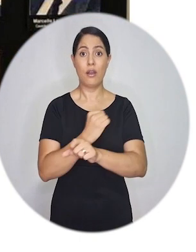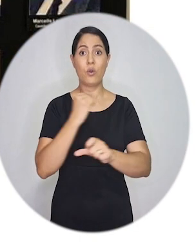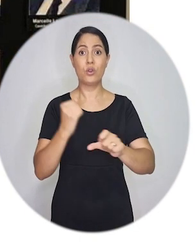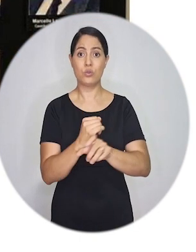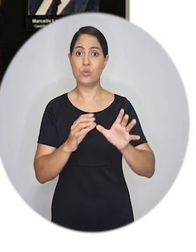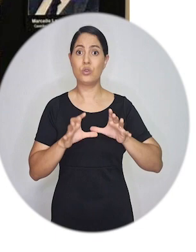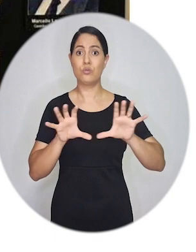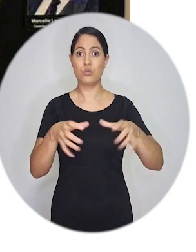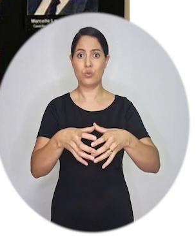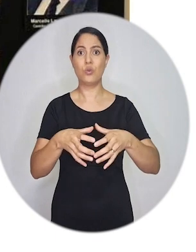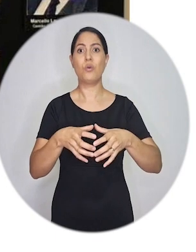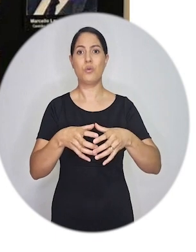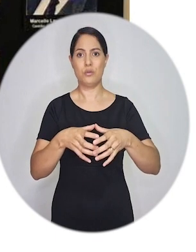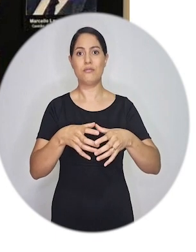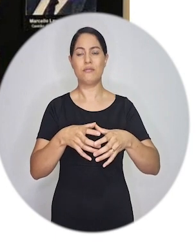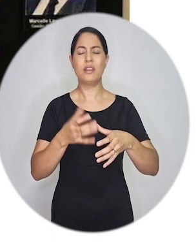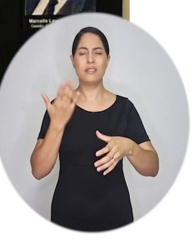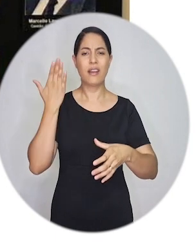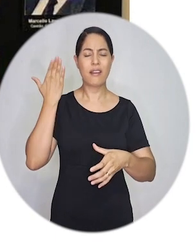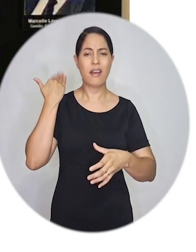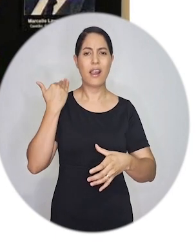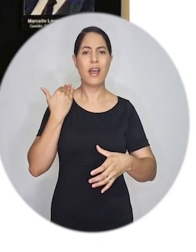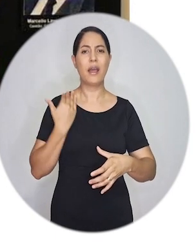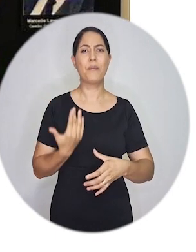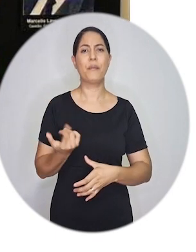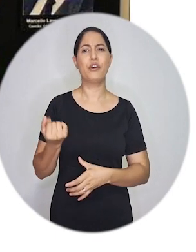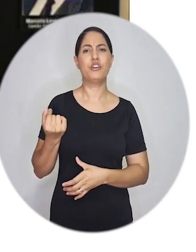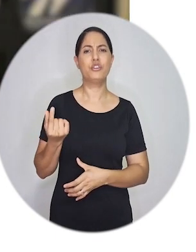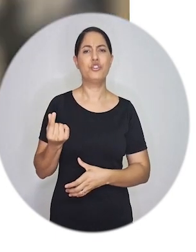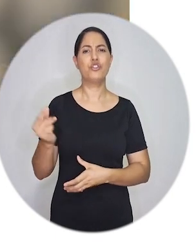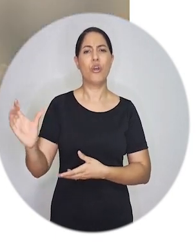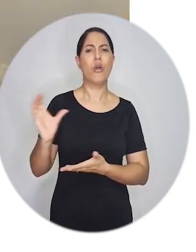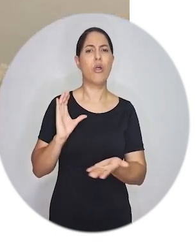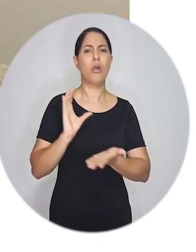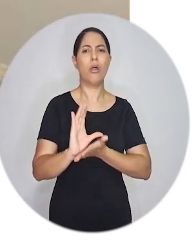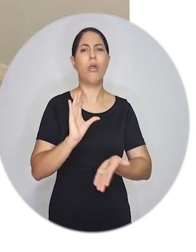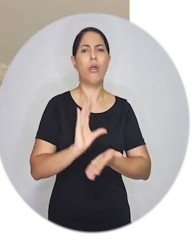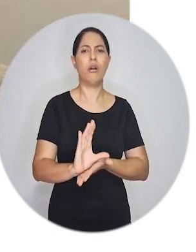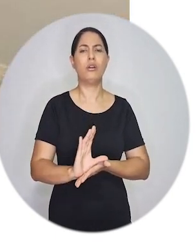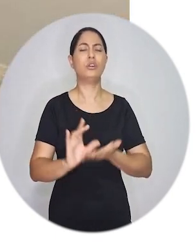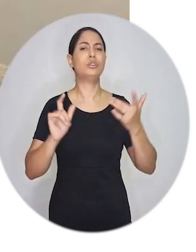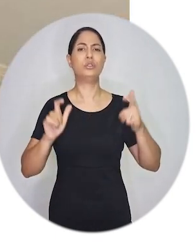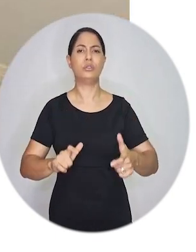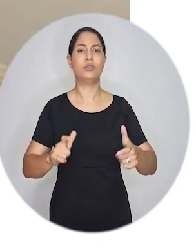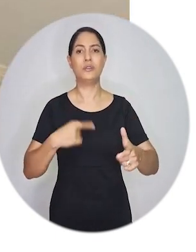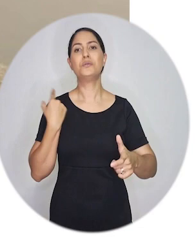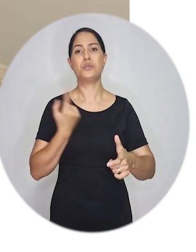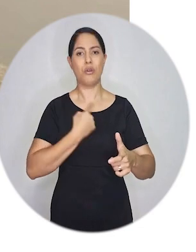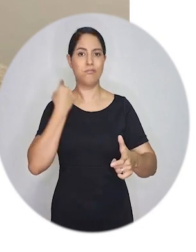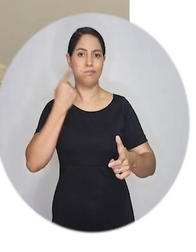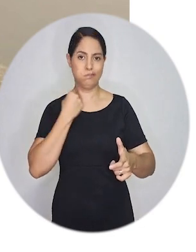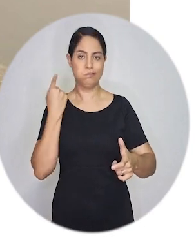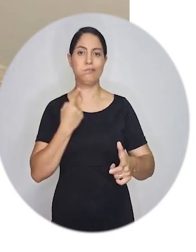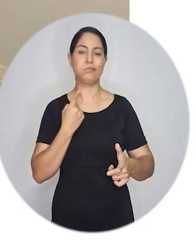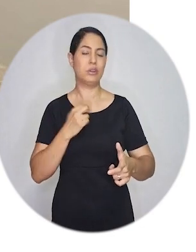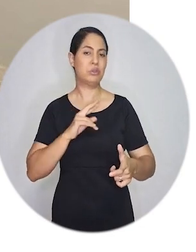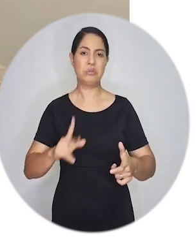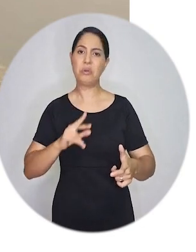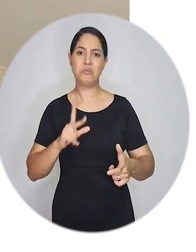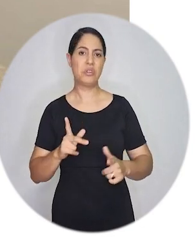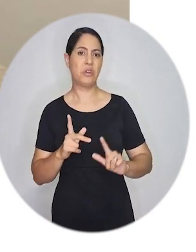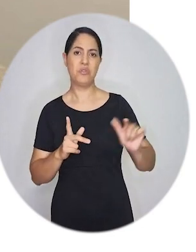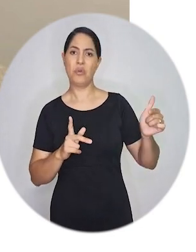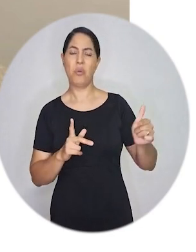todos. Os recursos usados naquela obra foram todos oriundos da